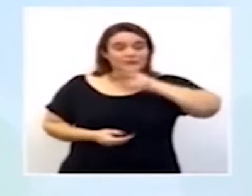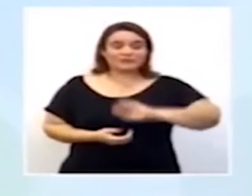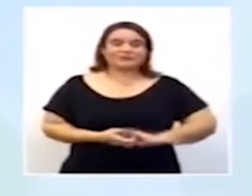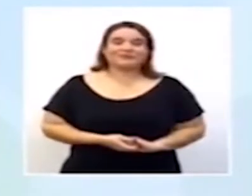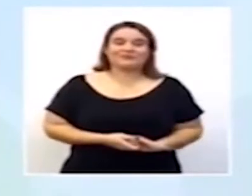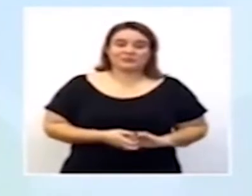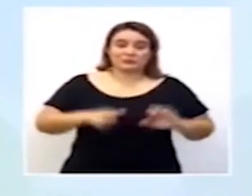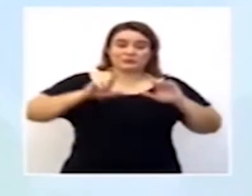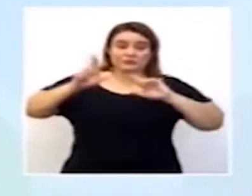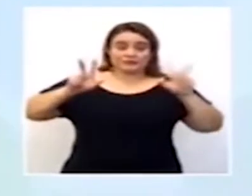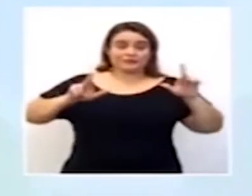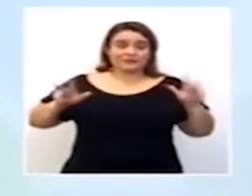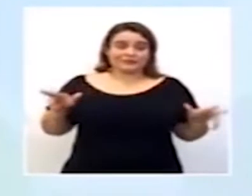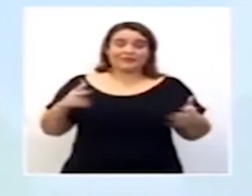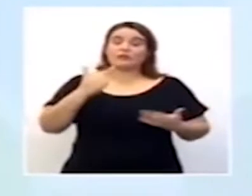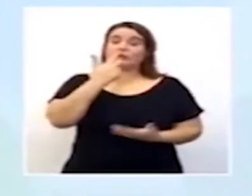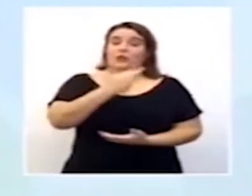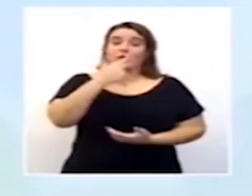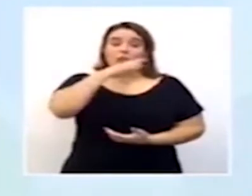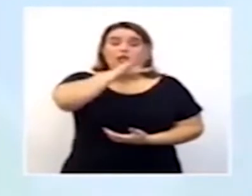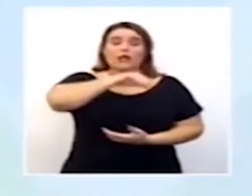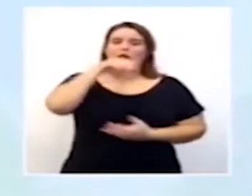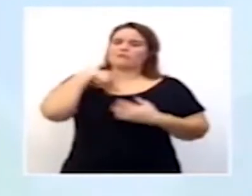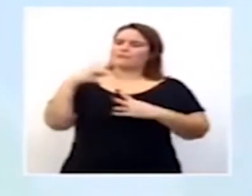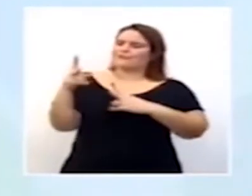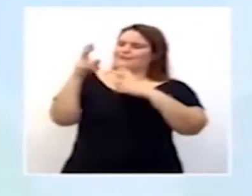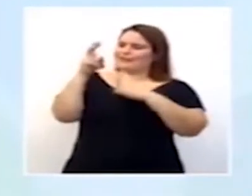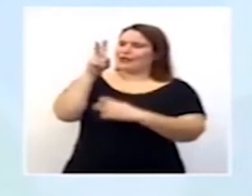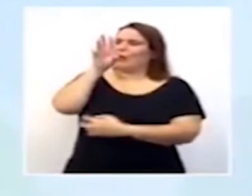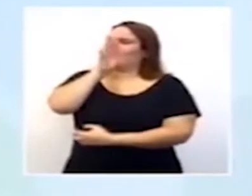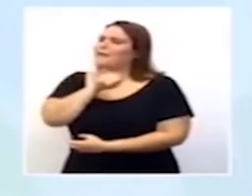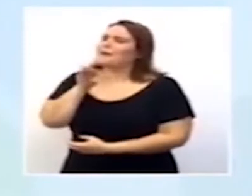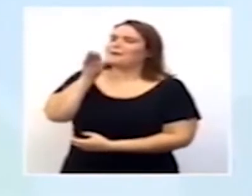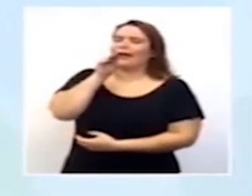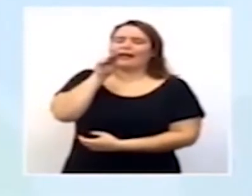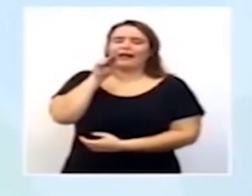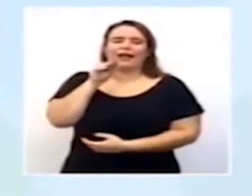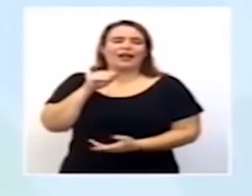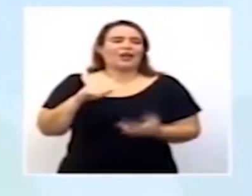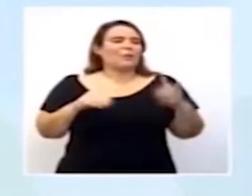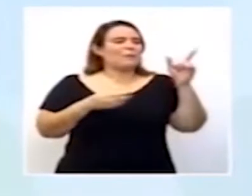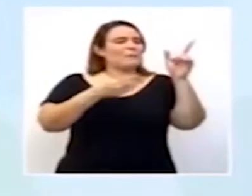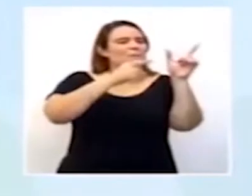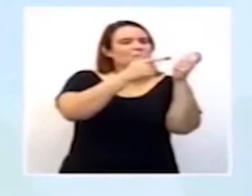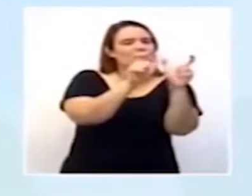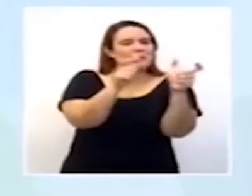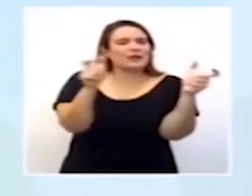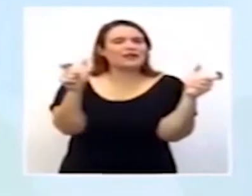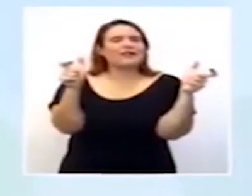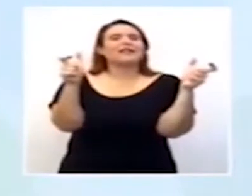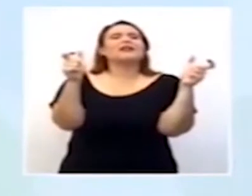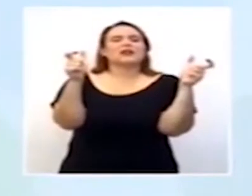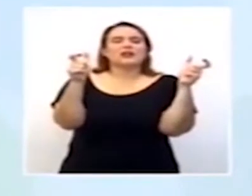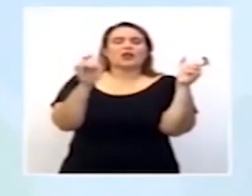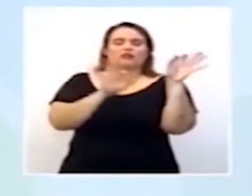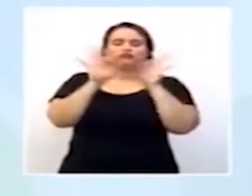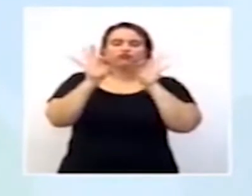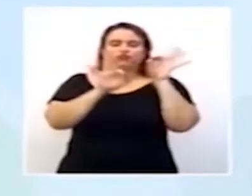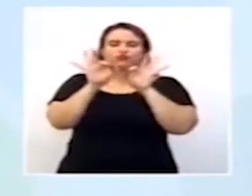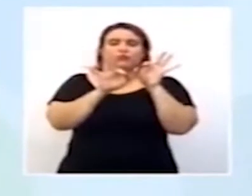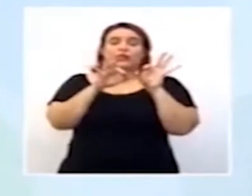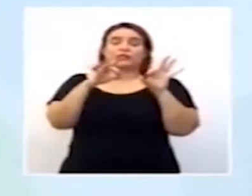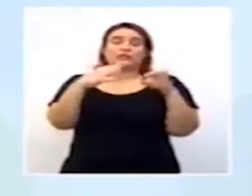língua falada podem ser observadas no sotaque no vocabulário da organização sintática de sentenças o